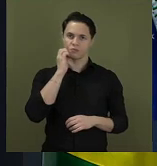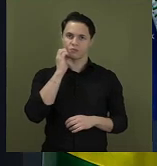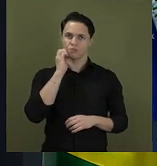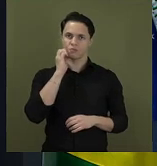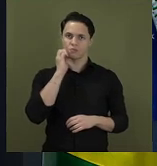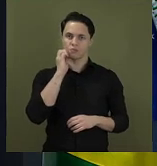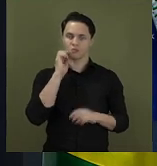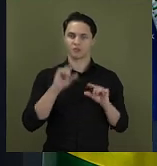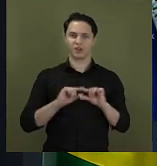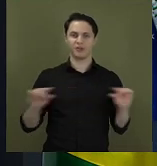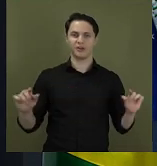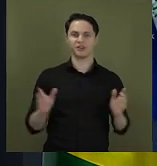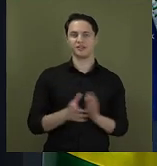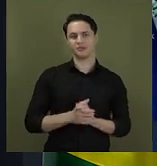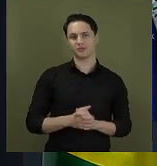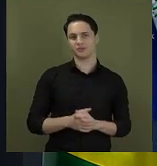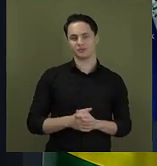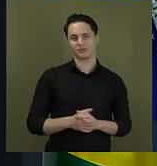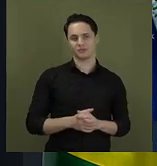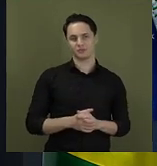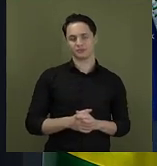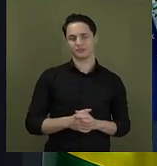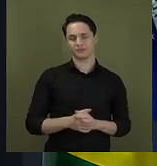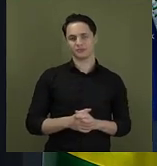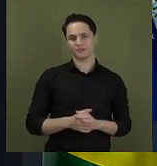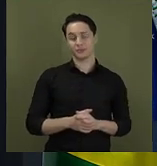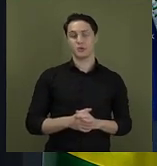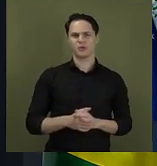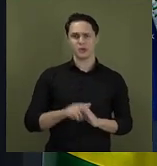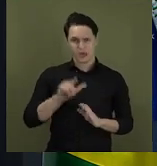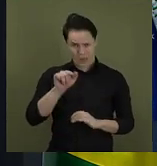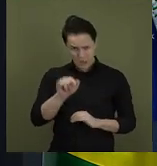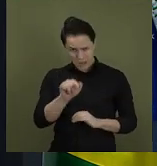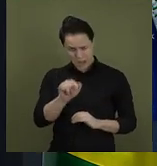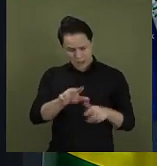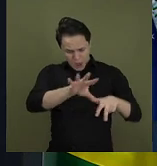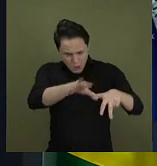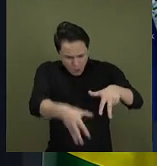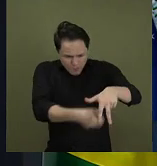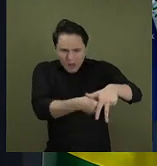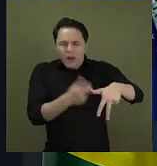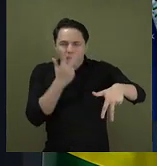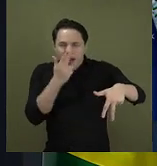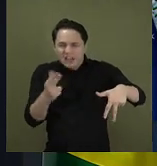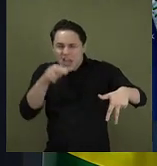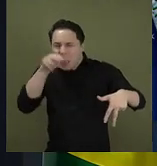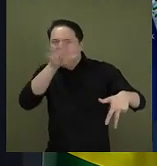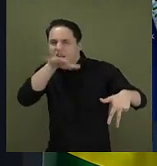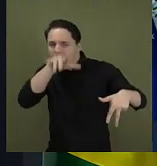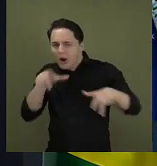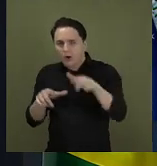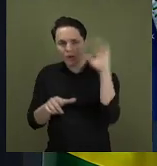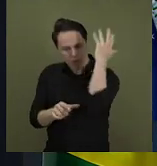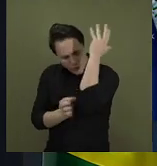Olha a frase que ele falou, hein? A corrupção é o cupim da República. Não